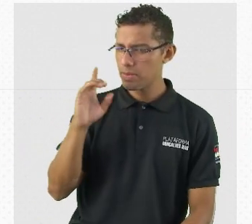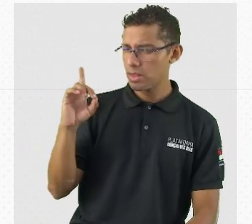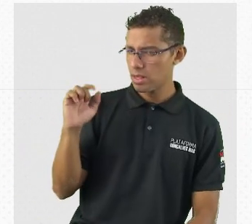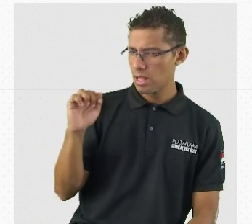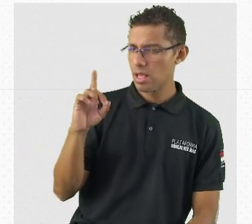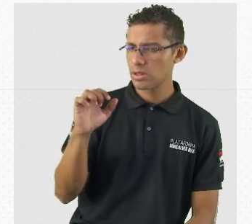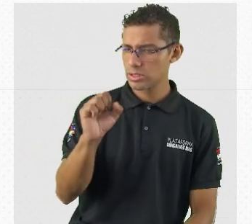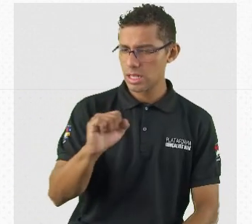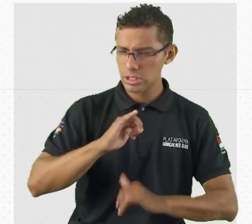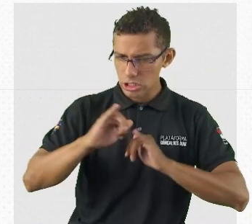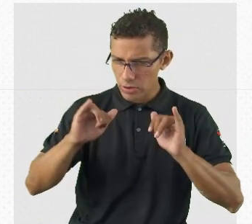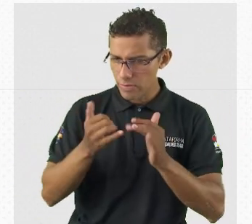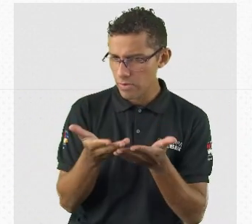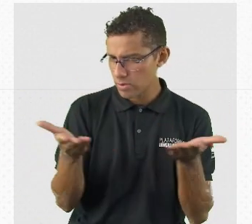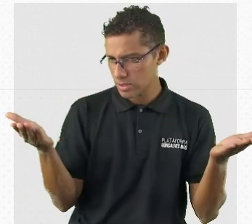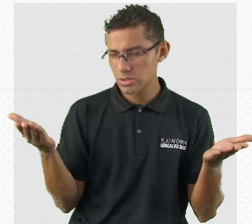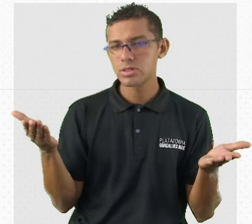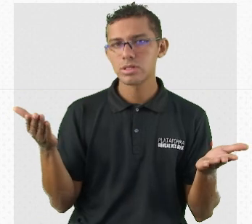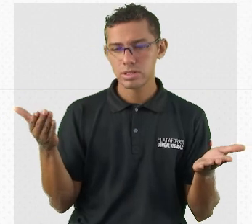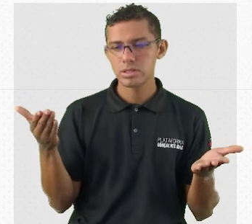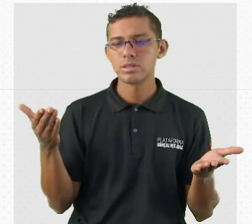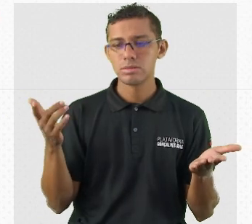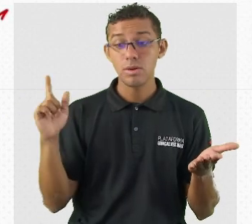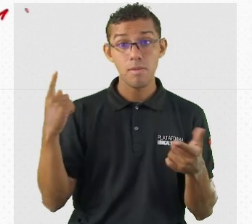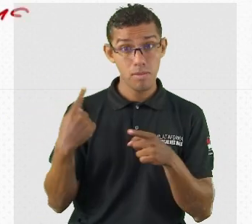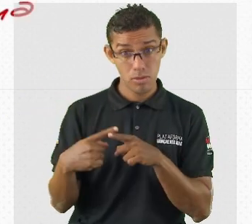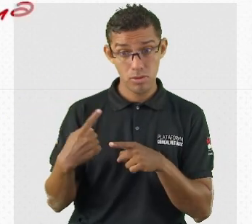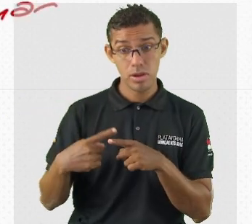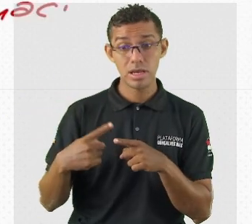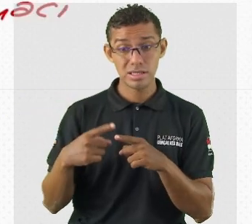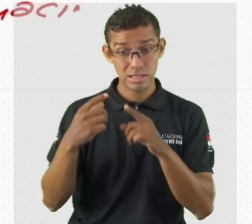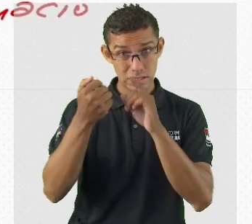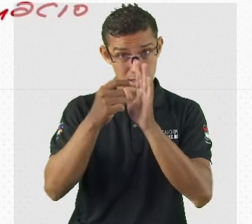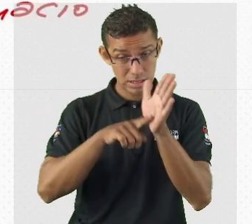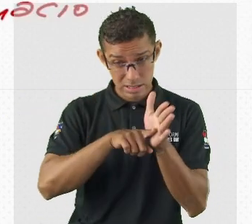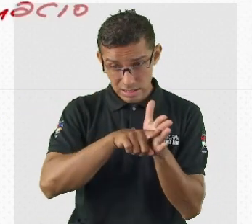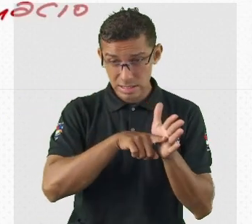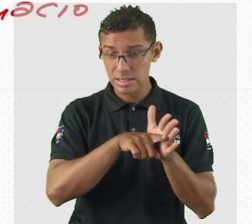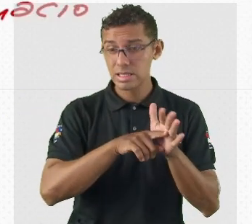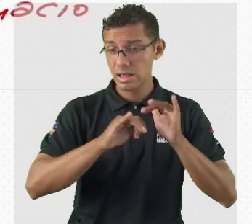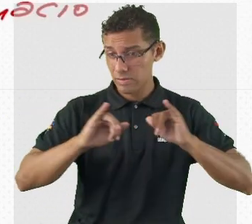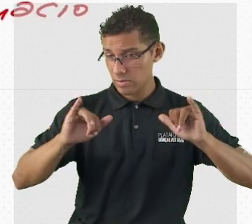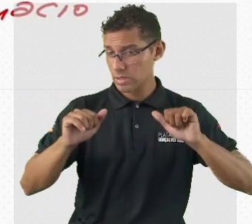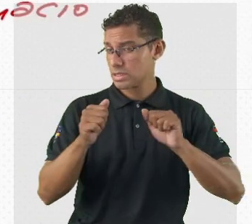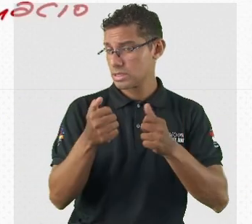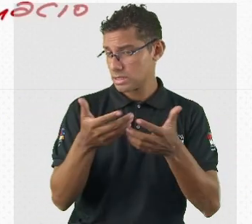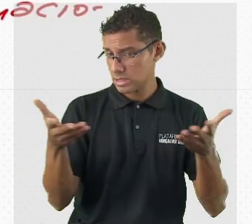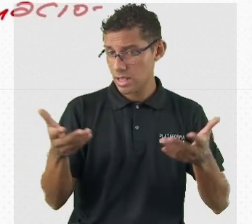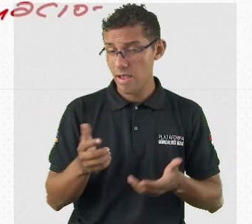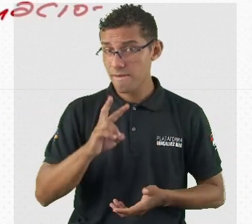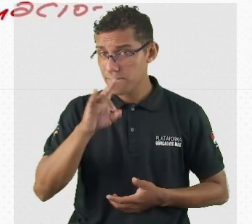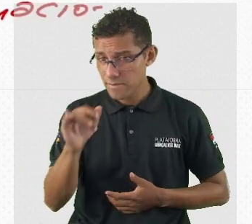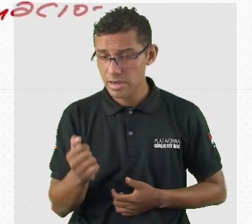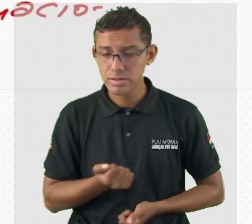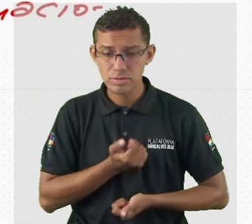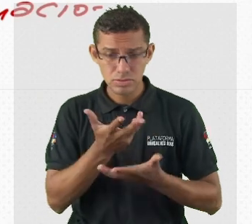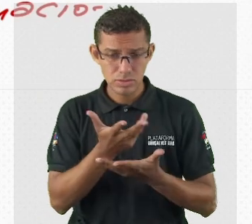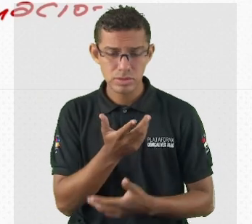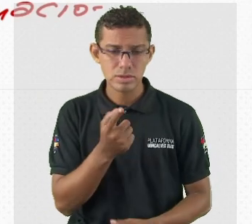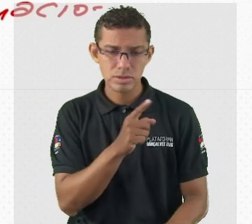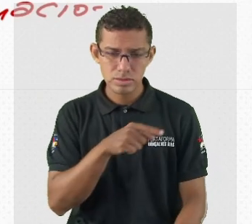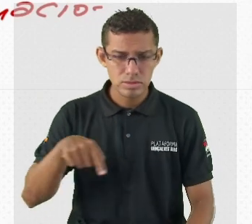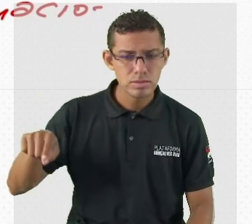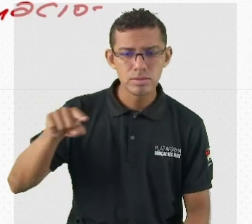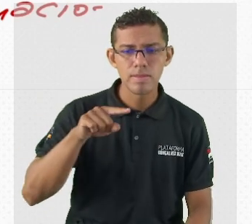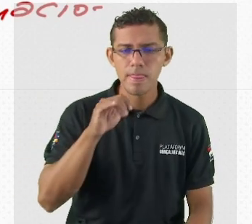dados informacionais. Porque esses dados informacionais, eles vão fornecer aí, gente,